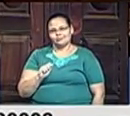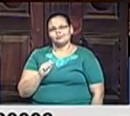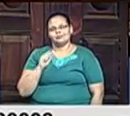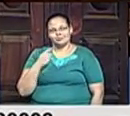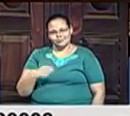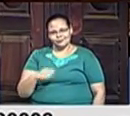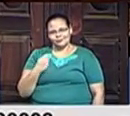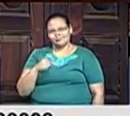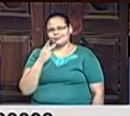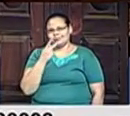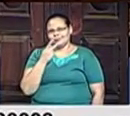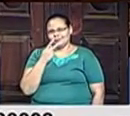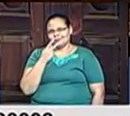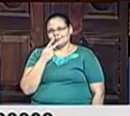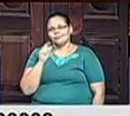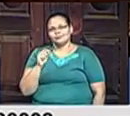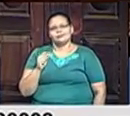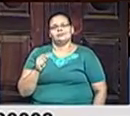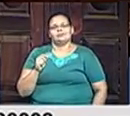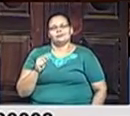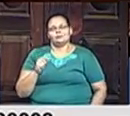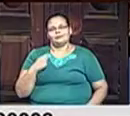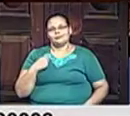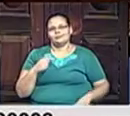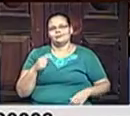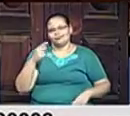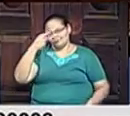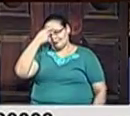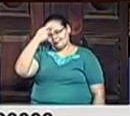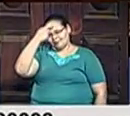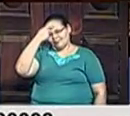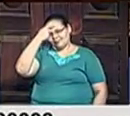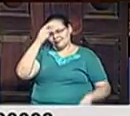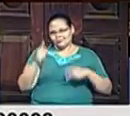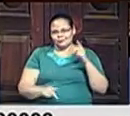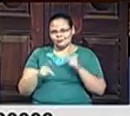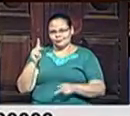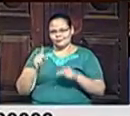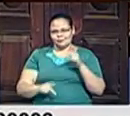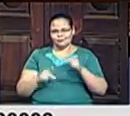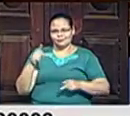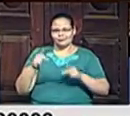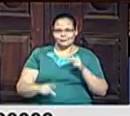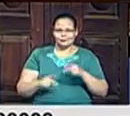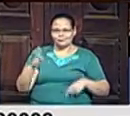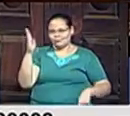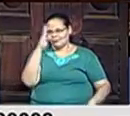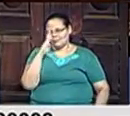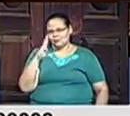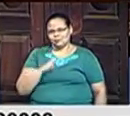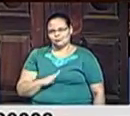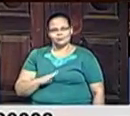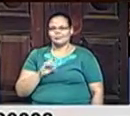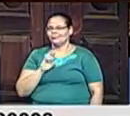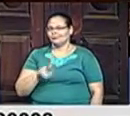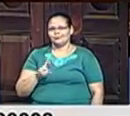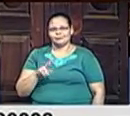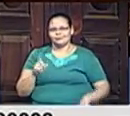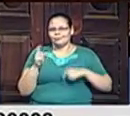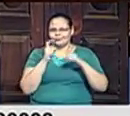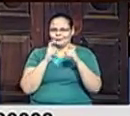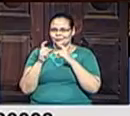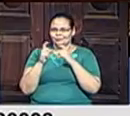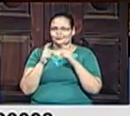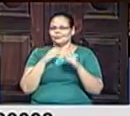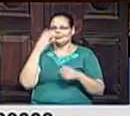É preciso que se traga à memória da população brasileira. Não é com um discurso